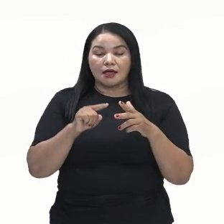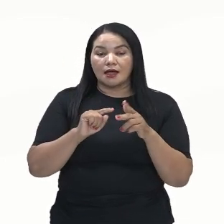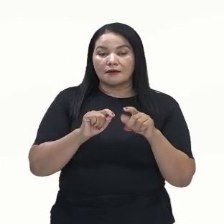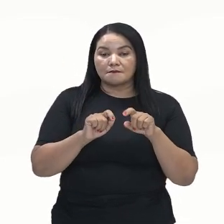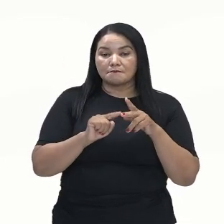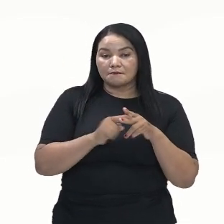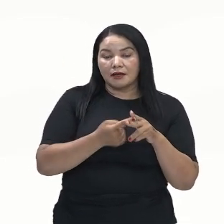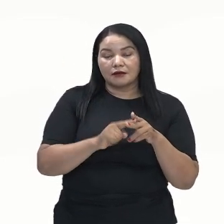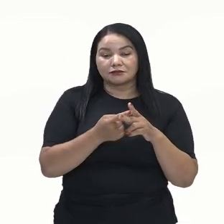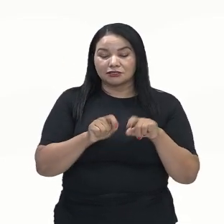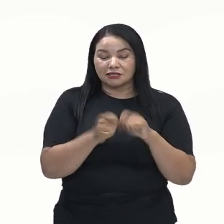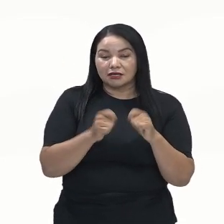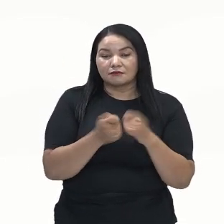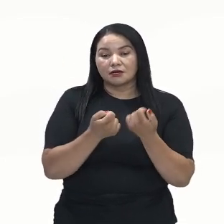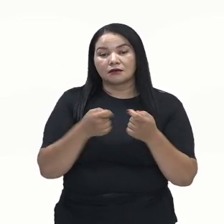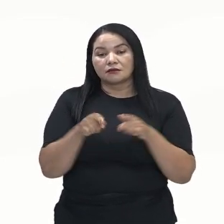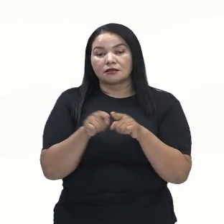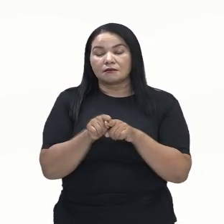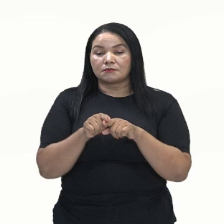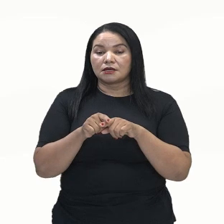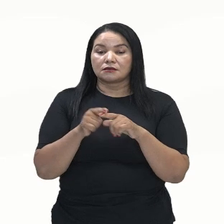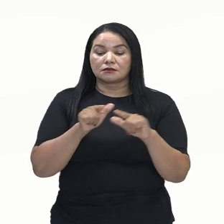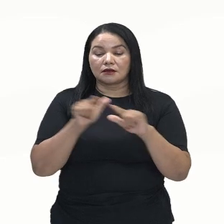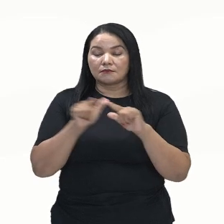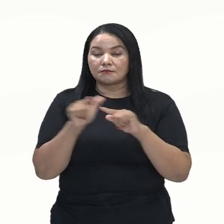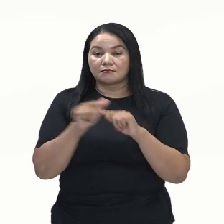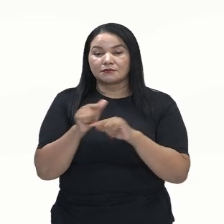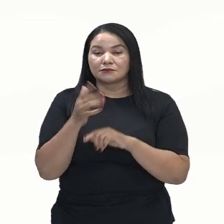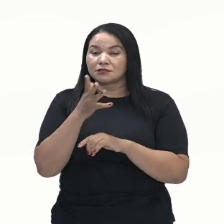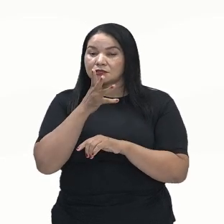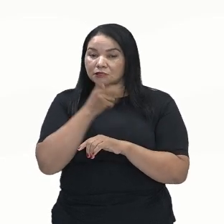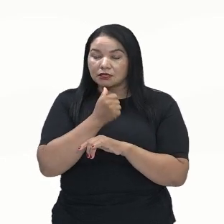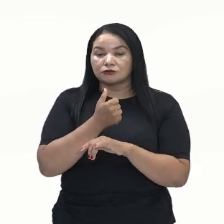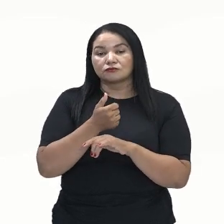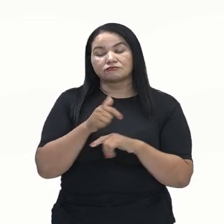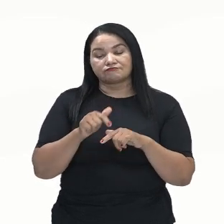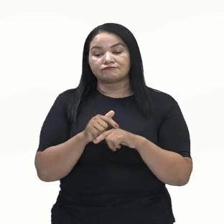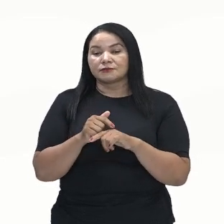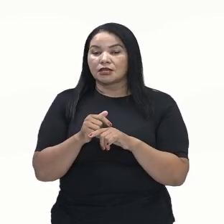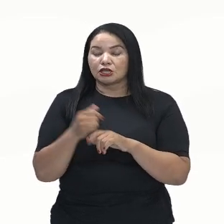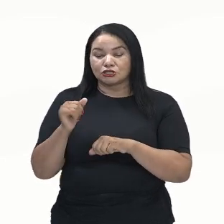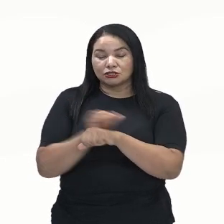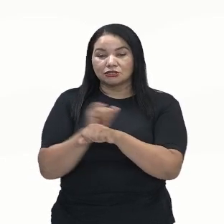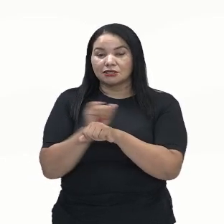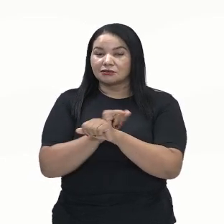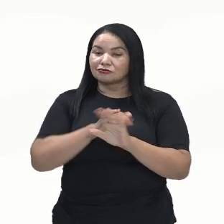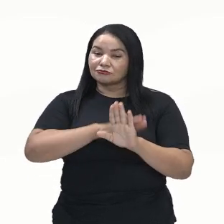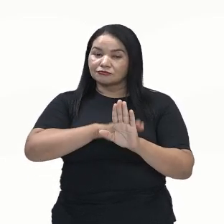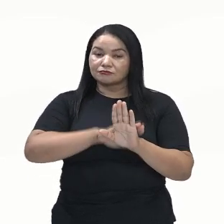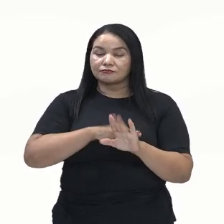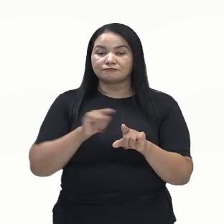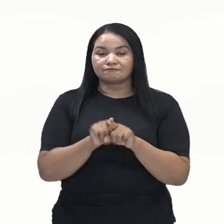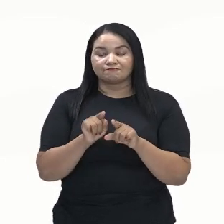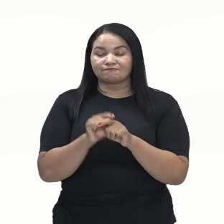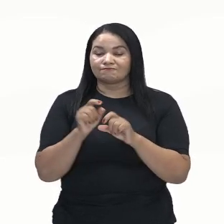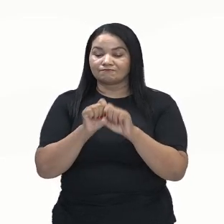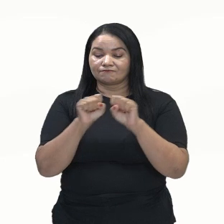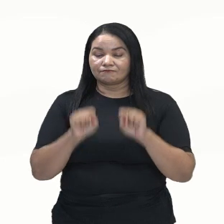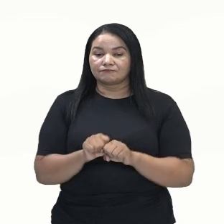trabalho intencionalmente lento, o que minavam a eficácia do sistema